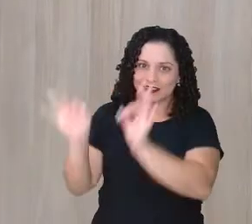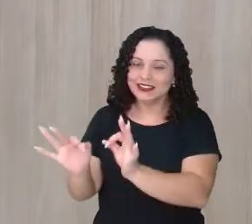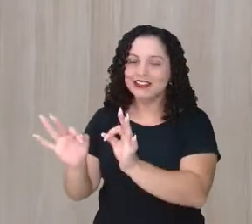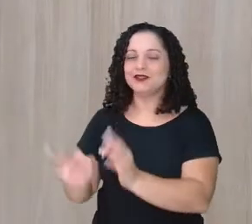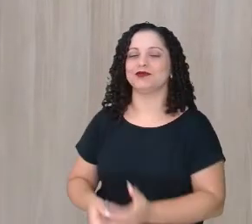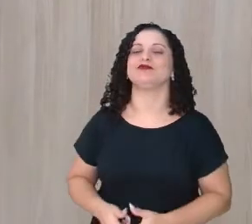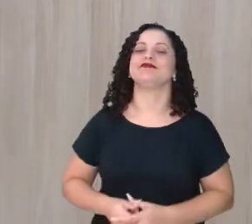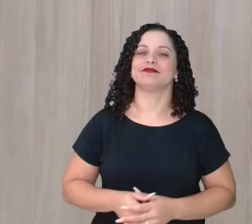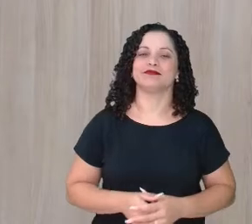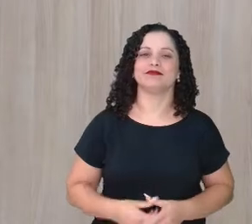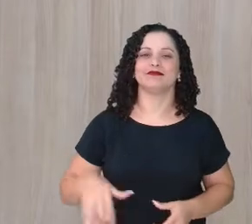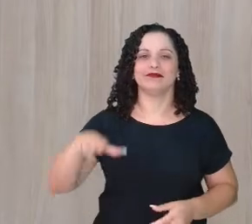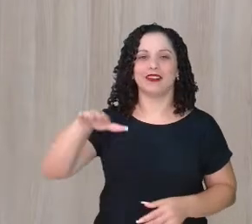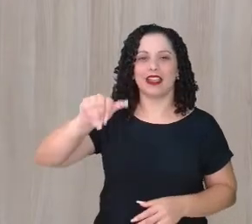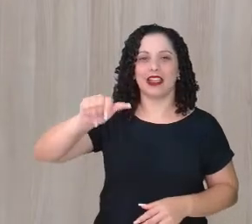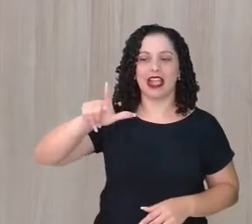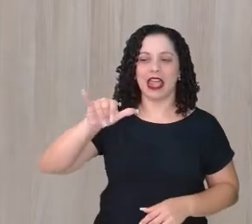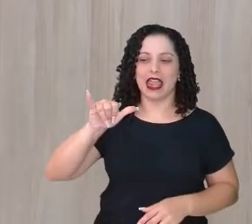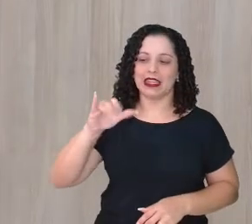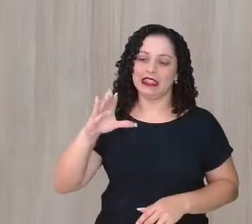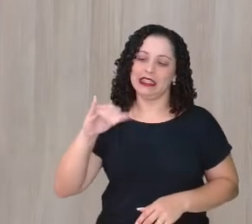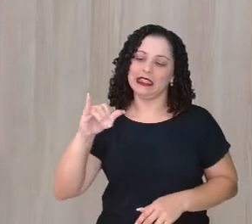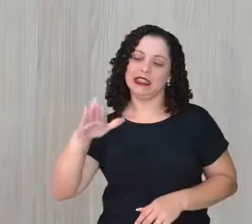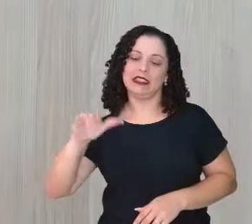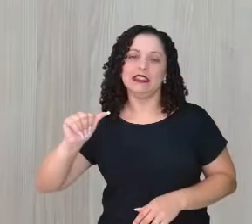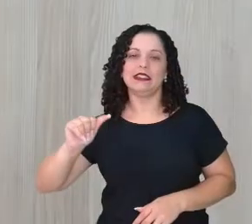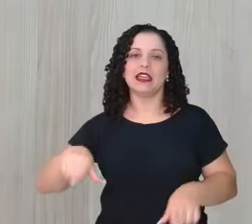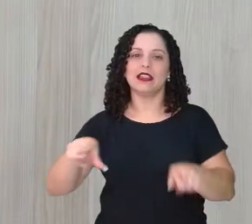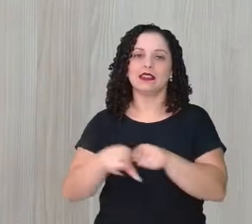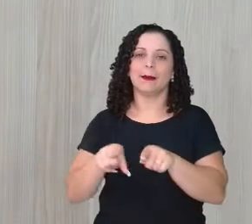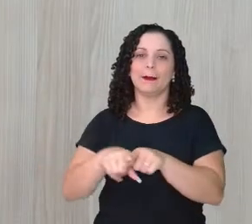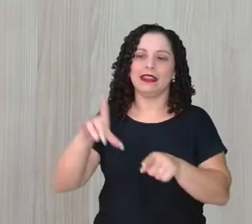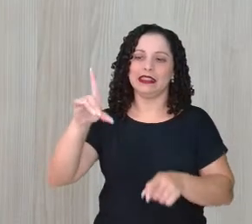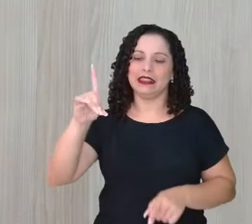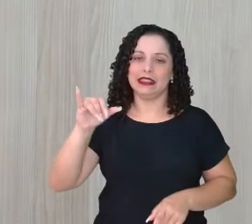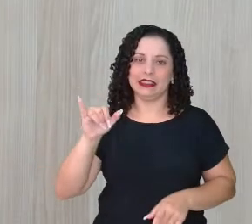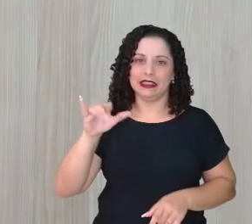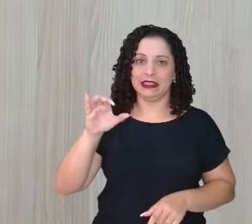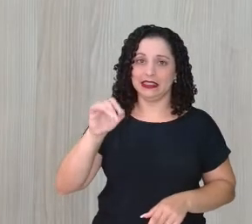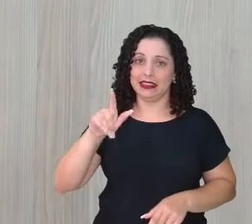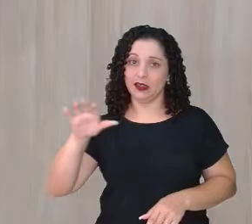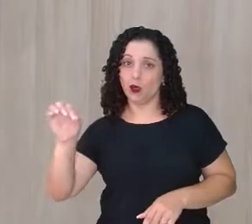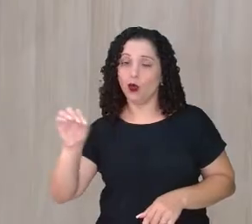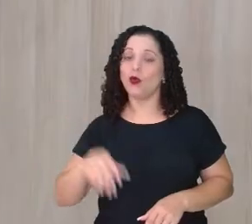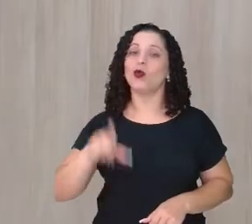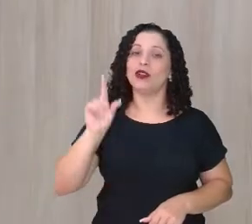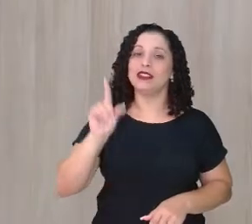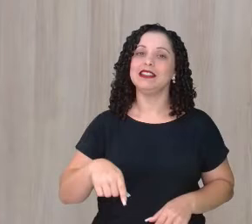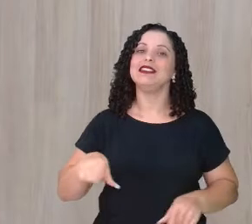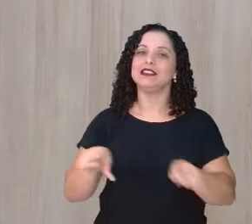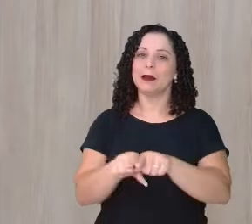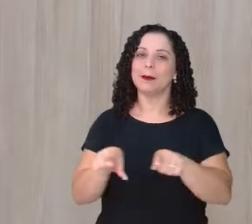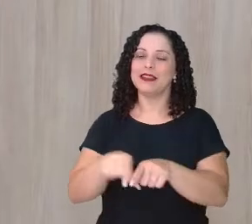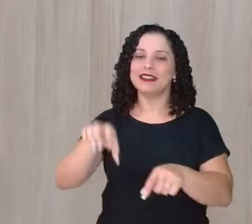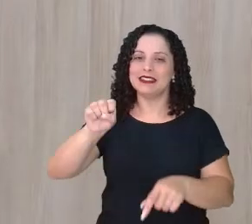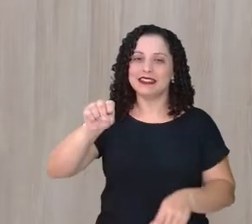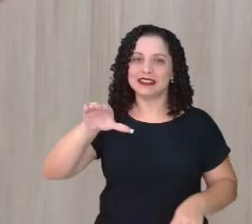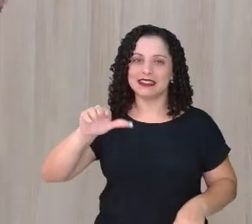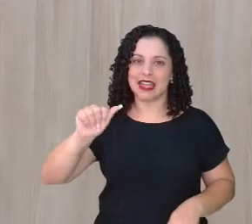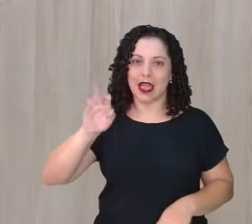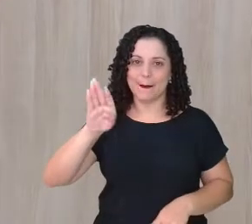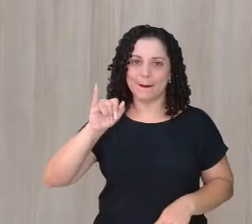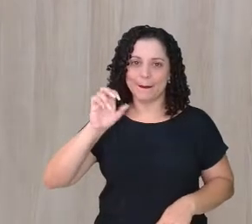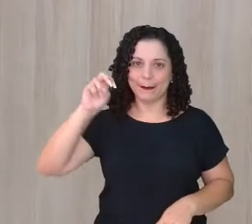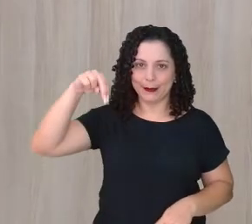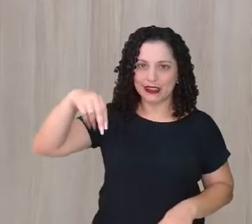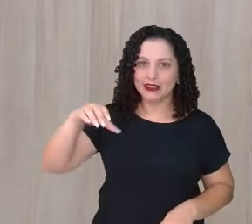Alicia, quem mais, Cláudia? Alicia, Diogo e Sabino. E Sabino. Então, a Alicia, Diogo e Sabino, estamos muito